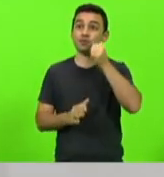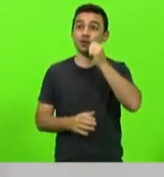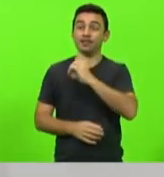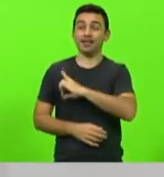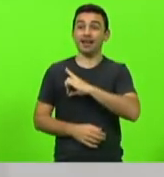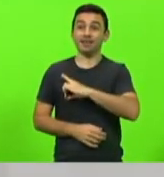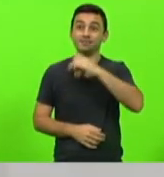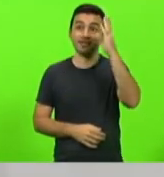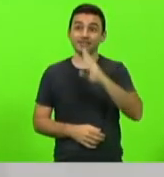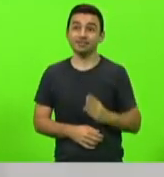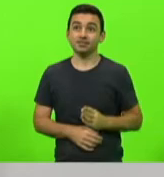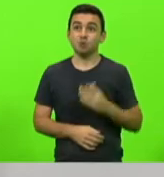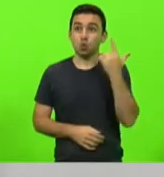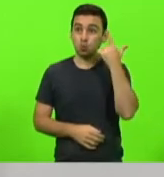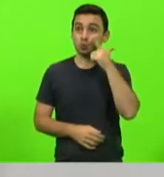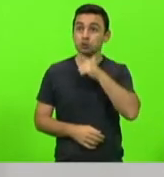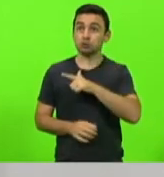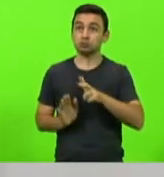a ocupar a função.